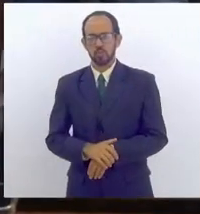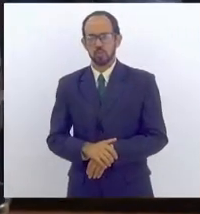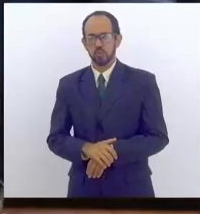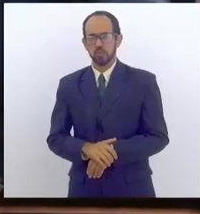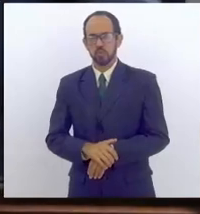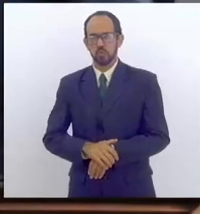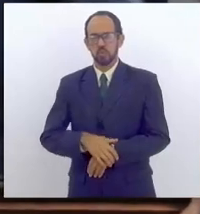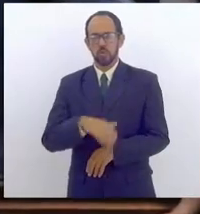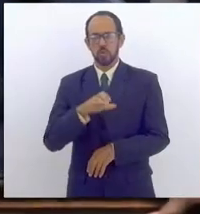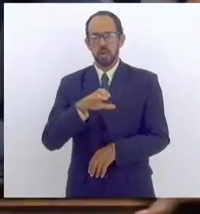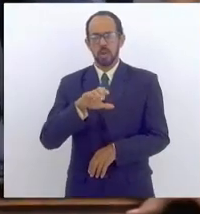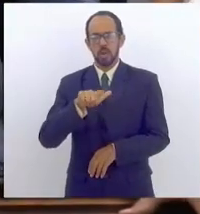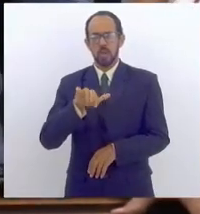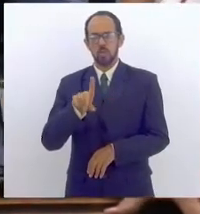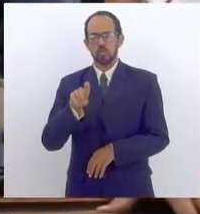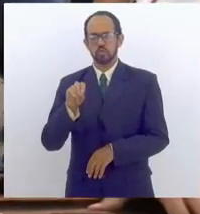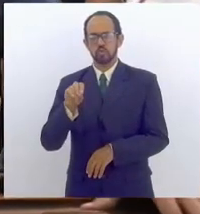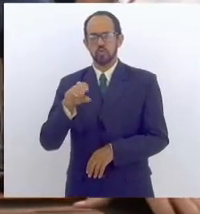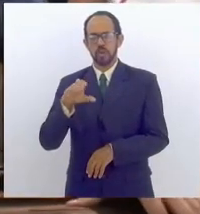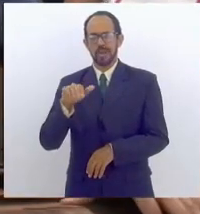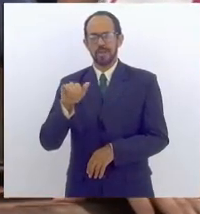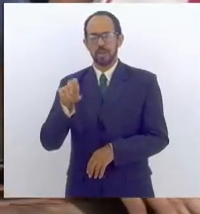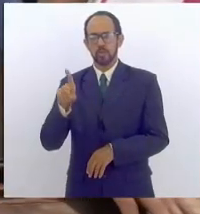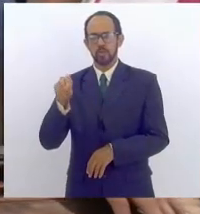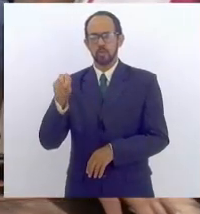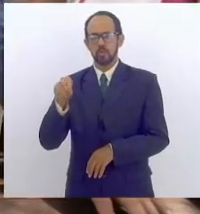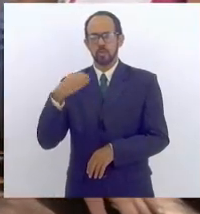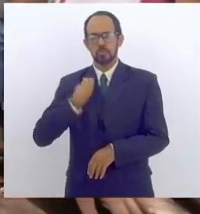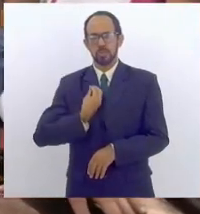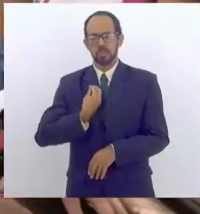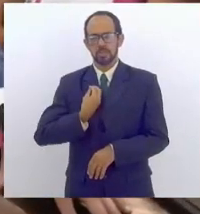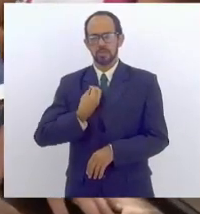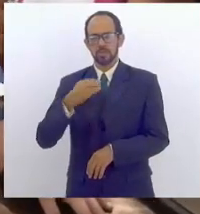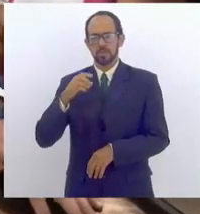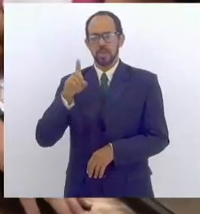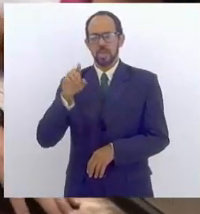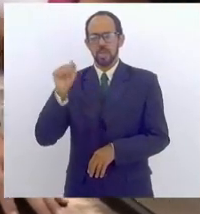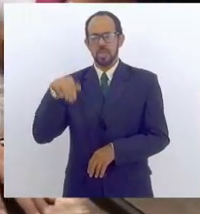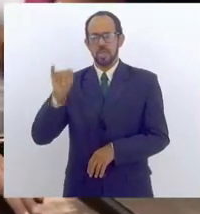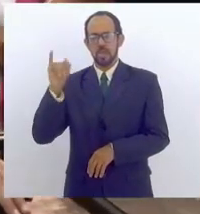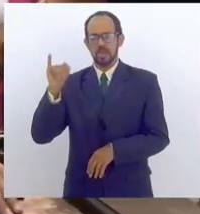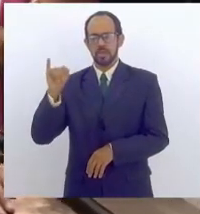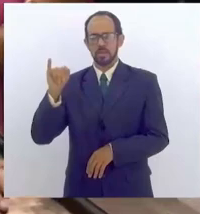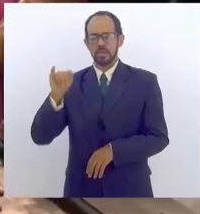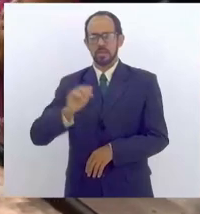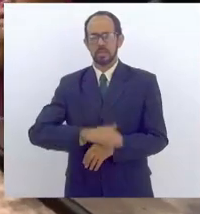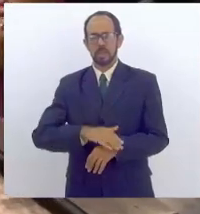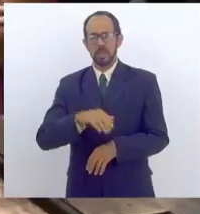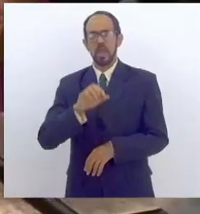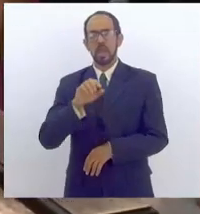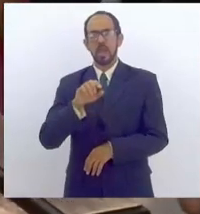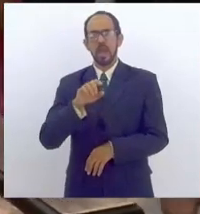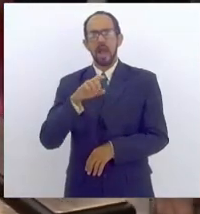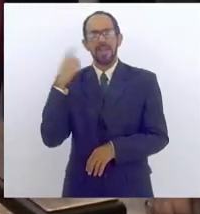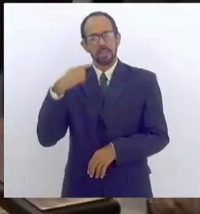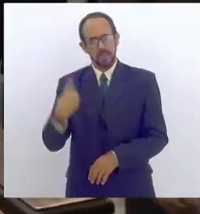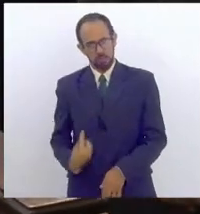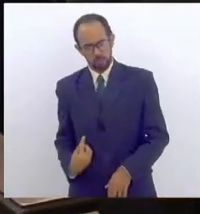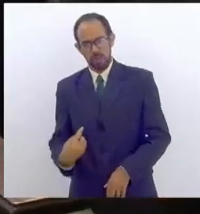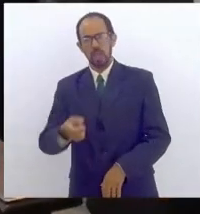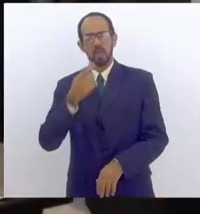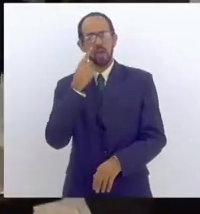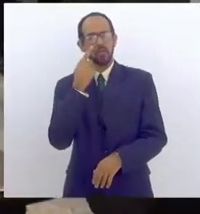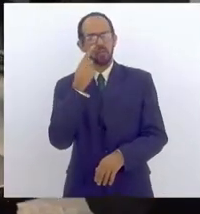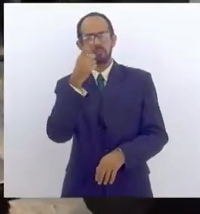Cláudio Caiado, está aqui. Dani Balbi, está aí. Dani Monteiro, também vi aí. Cadê a